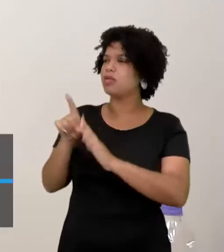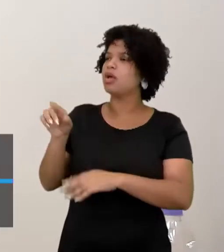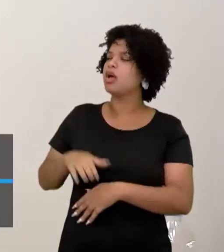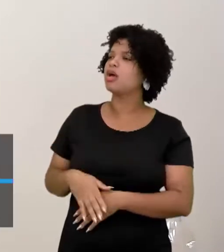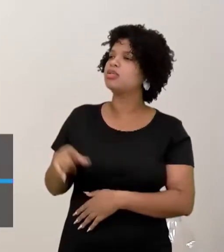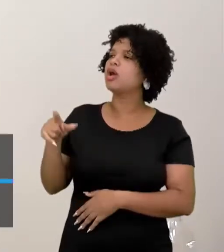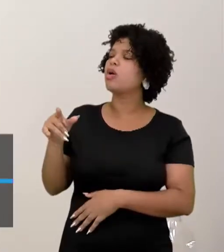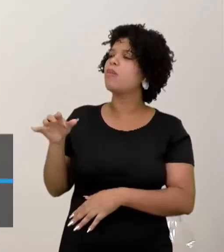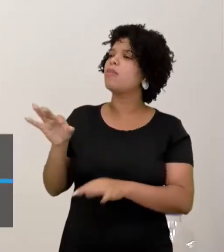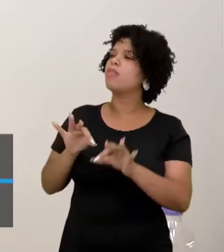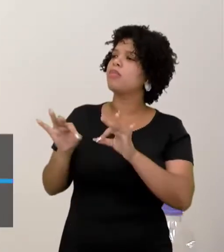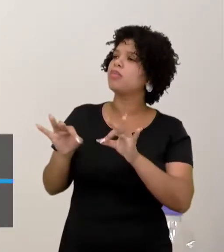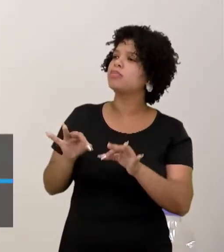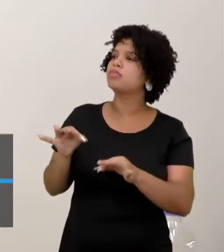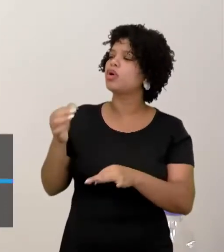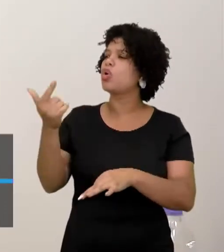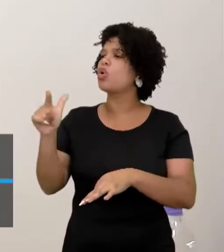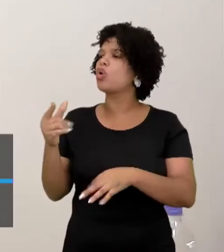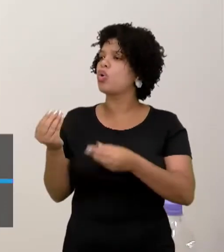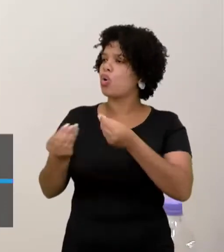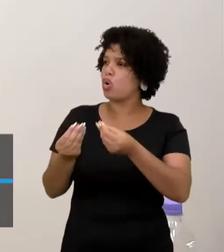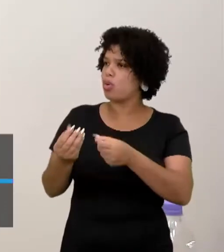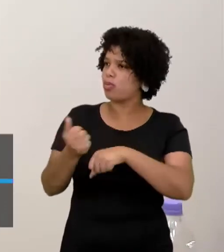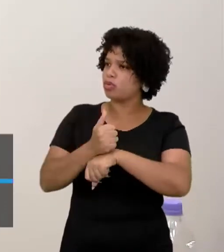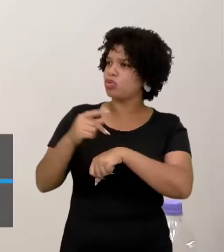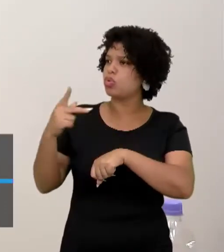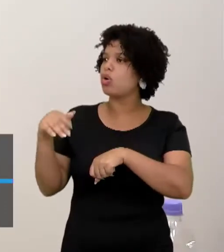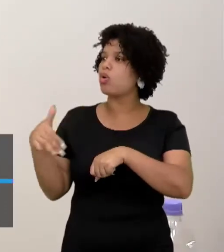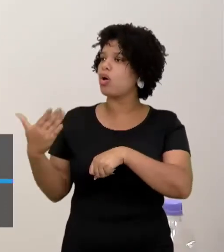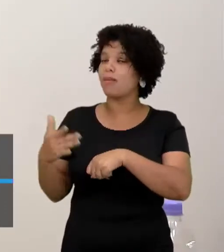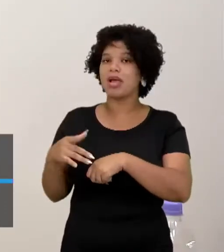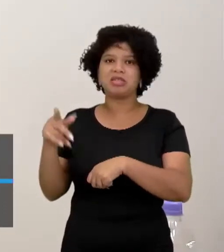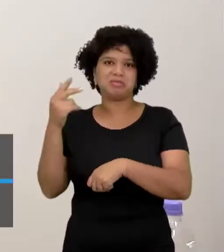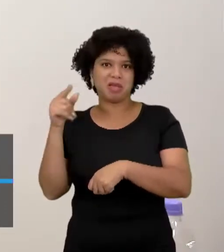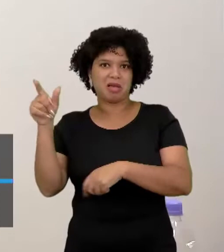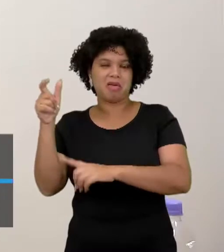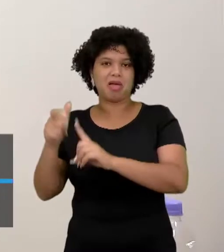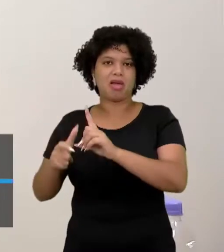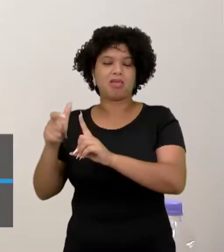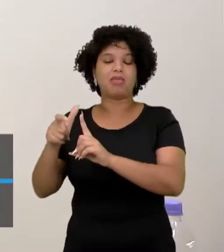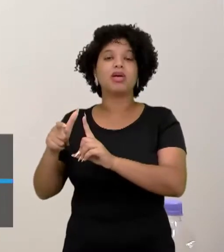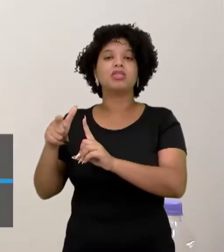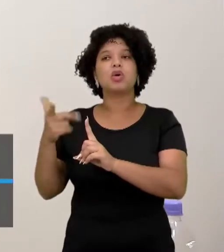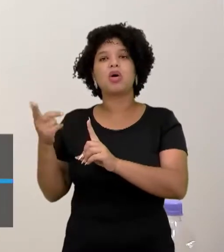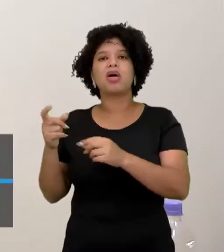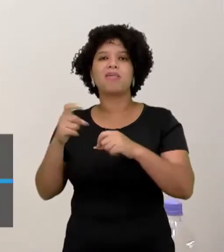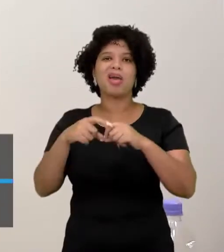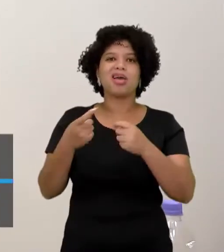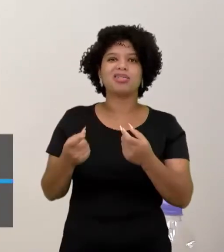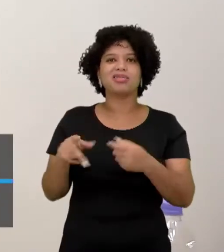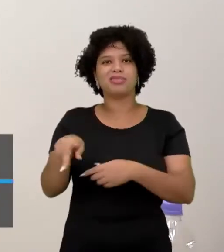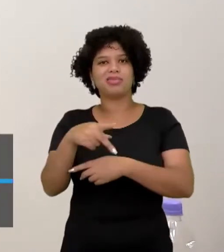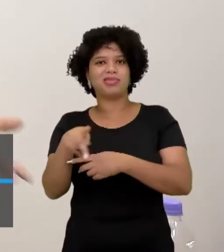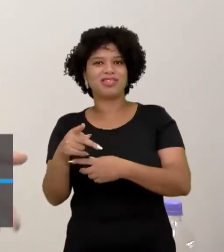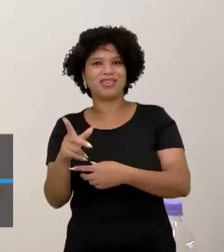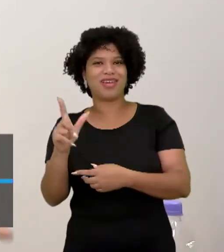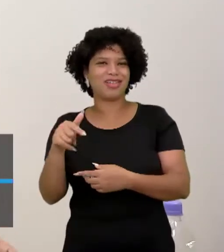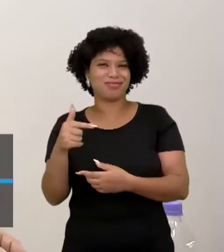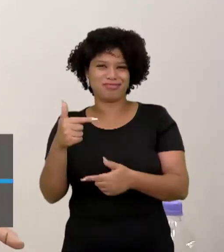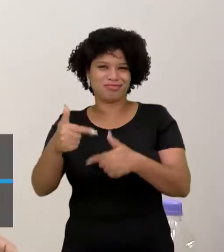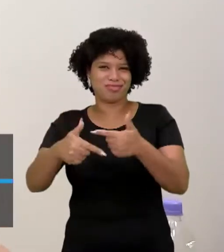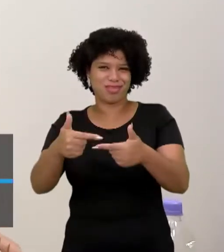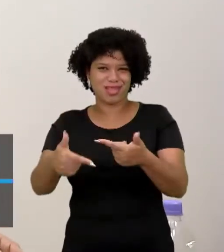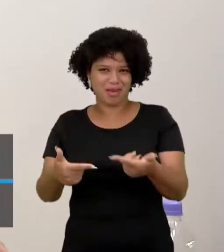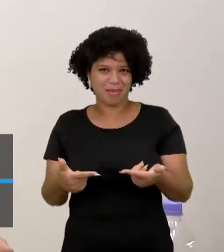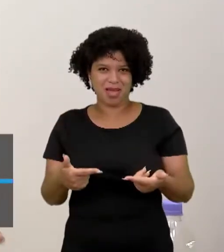profissões clássicas, né? Advogado, o professor, o engenheiro, o médico, ou eu saía quase que